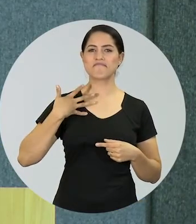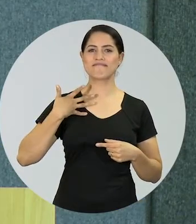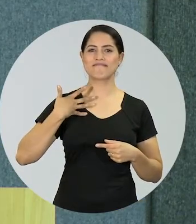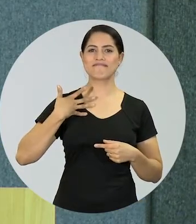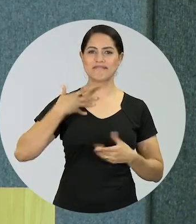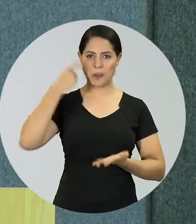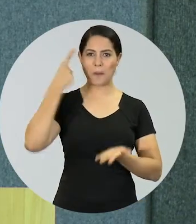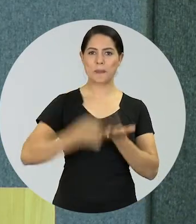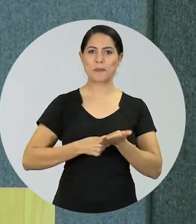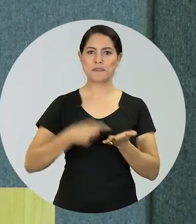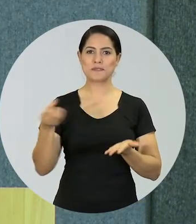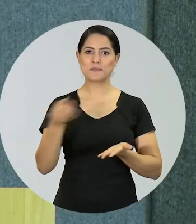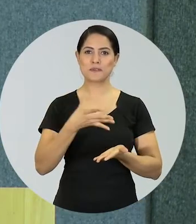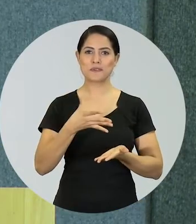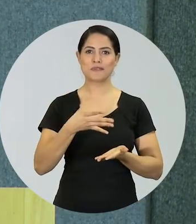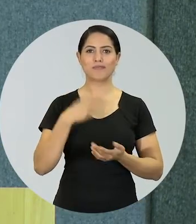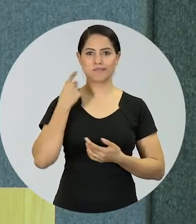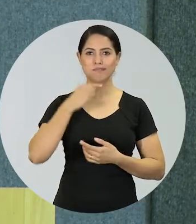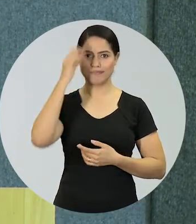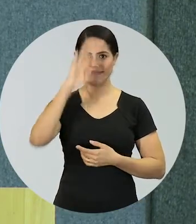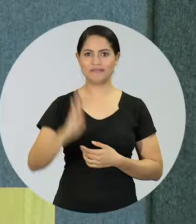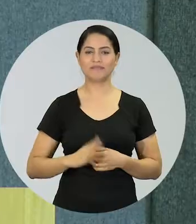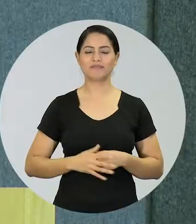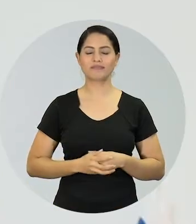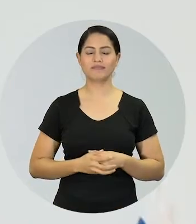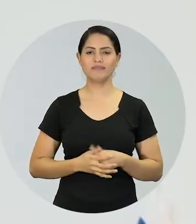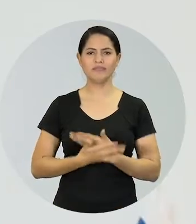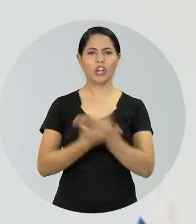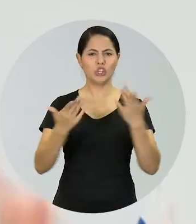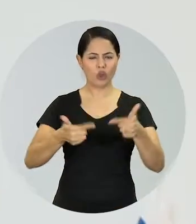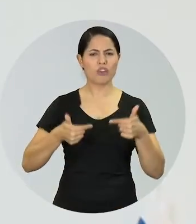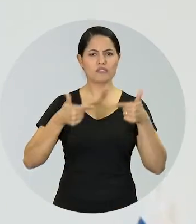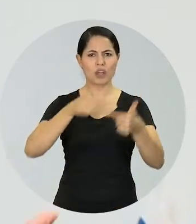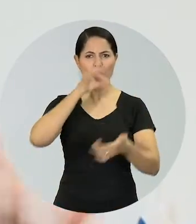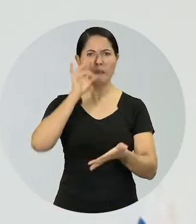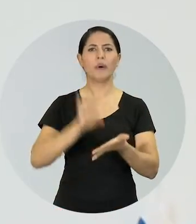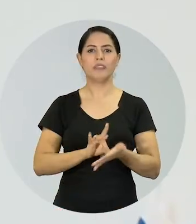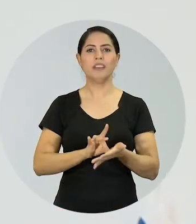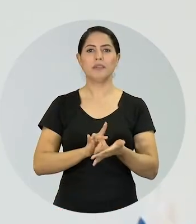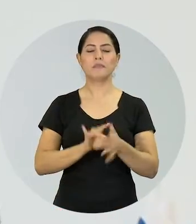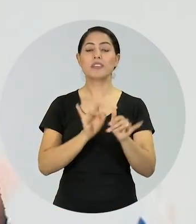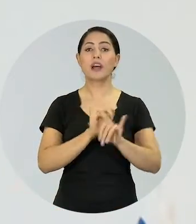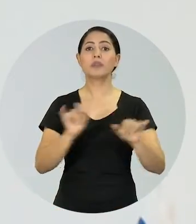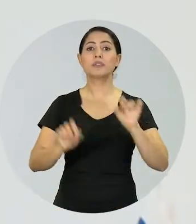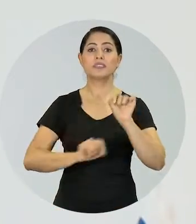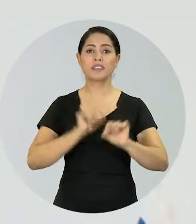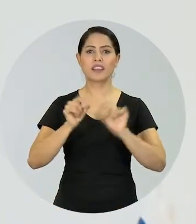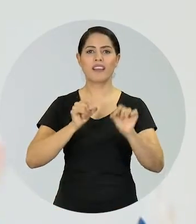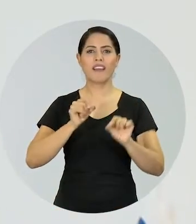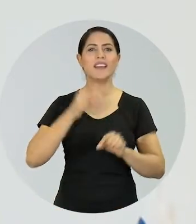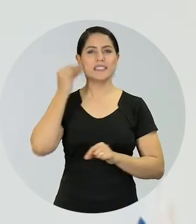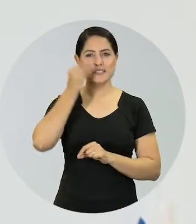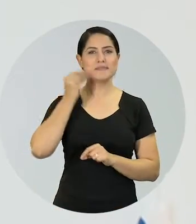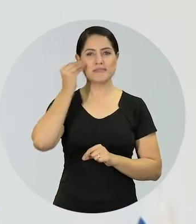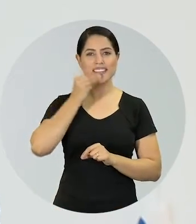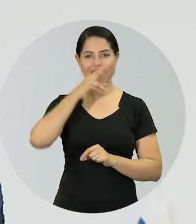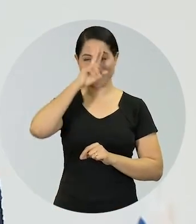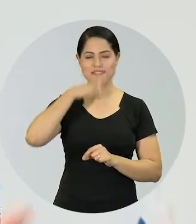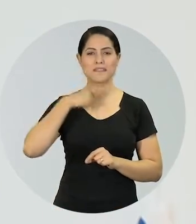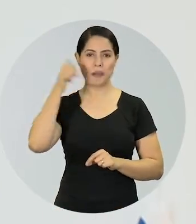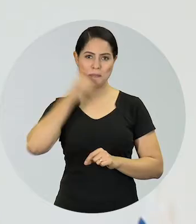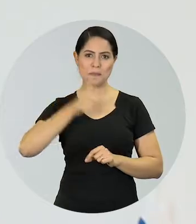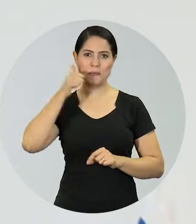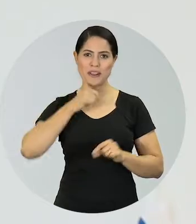deste novo compromisso com a advocacia brasileira. Acho que nós podemos sim dar a contribuição da mulher brasileira, a experiência da